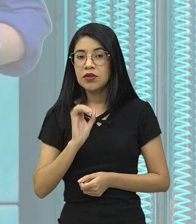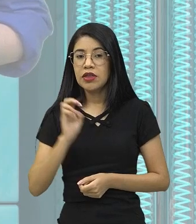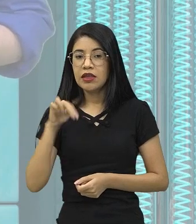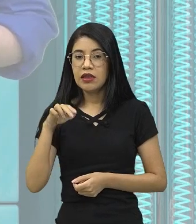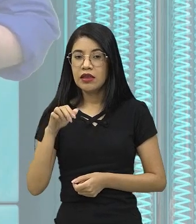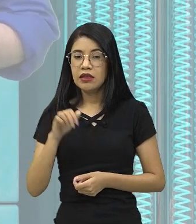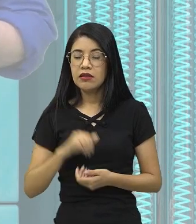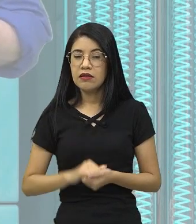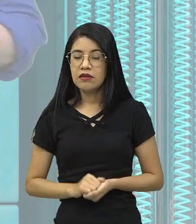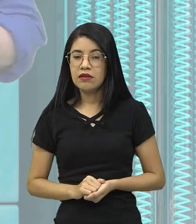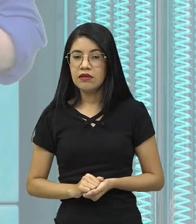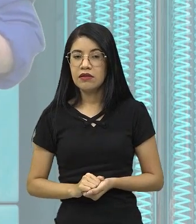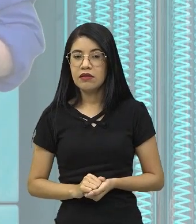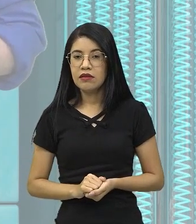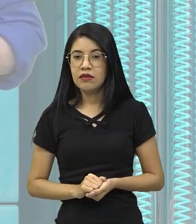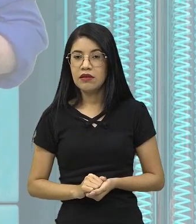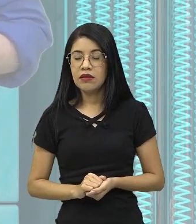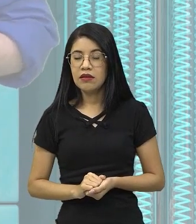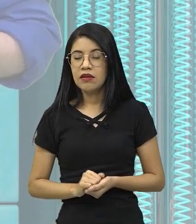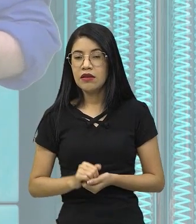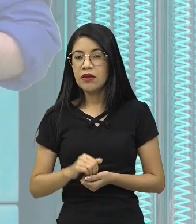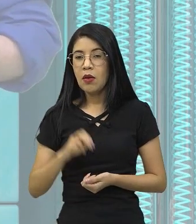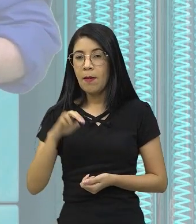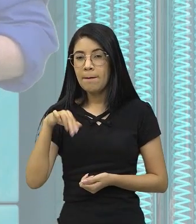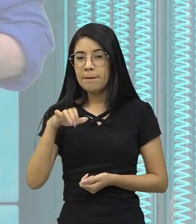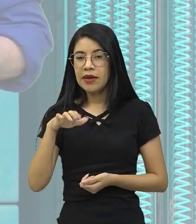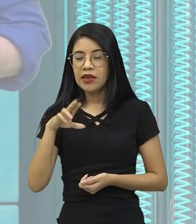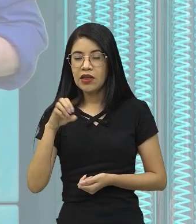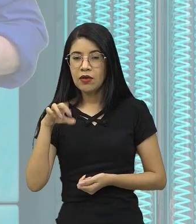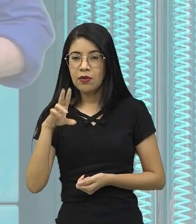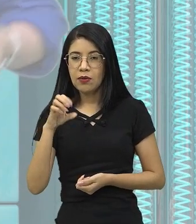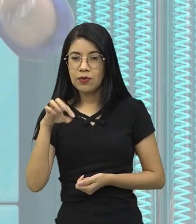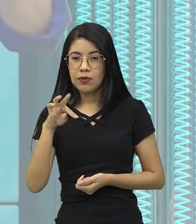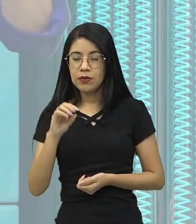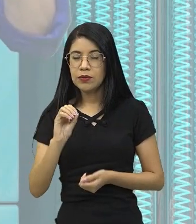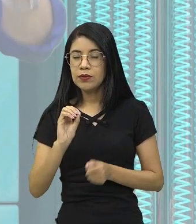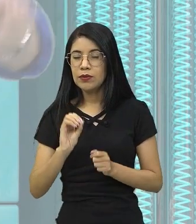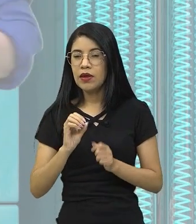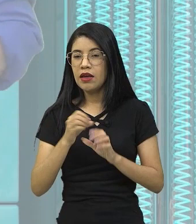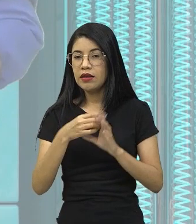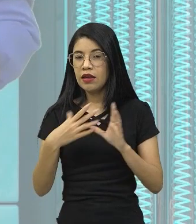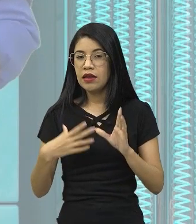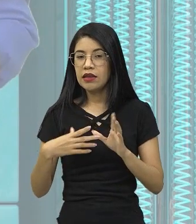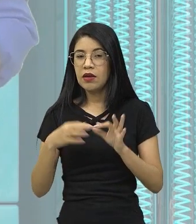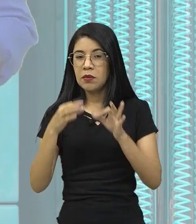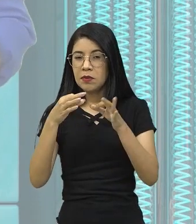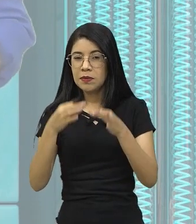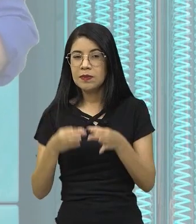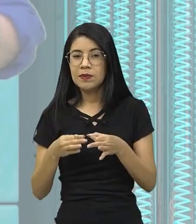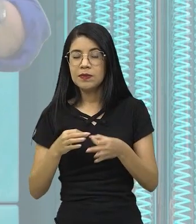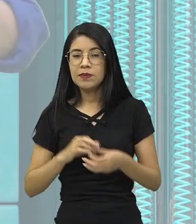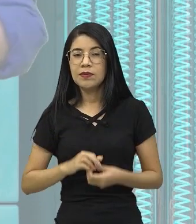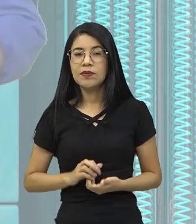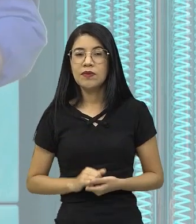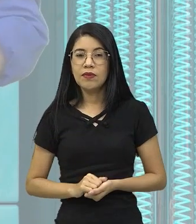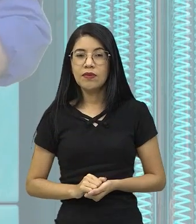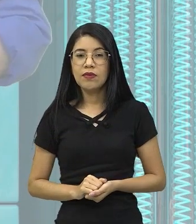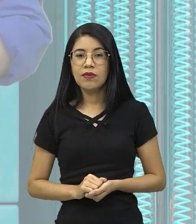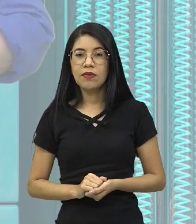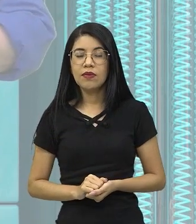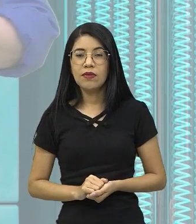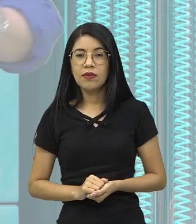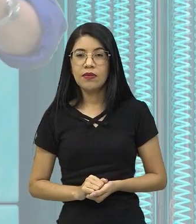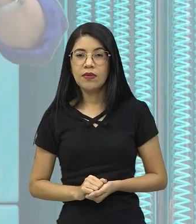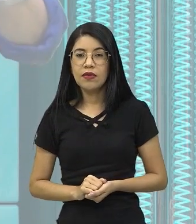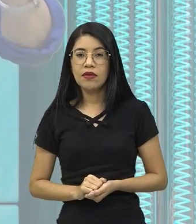de um mini conto com essa característica da exatidão, certo? Então, nós temos